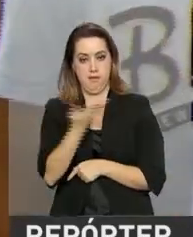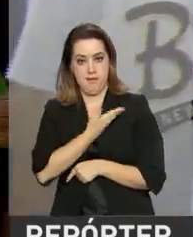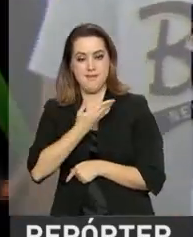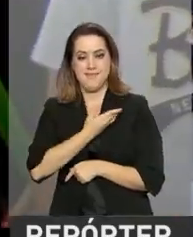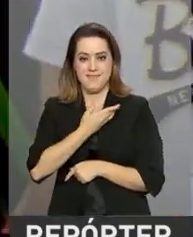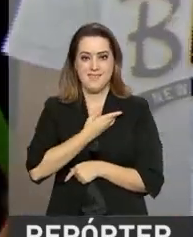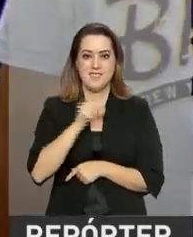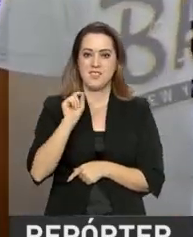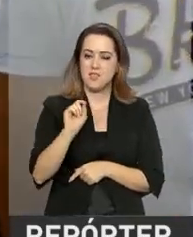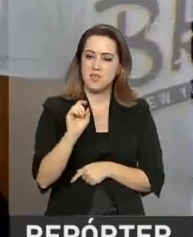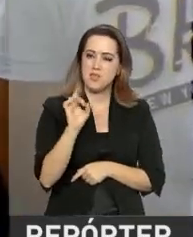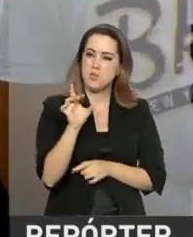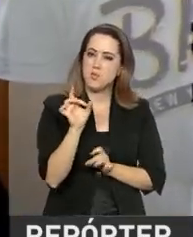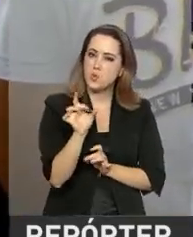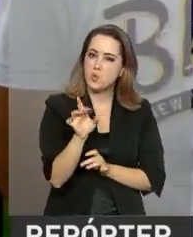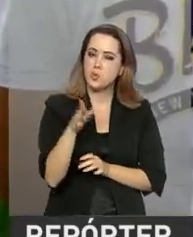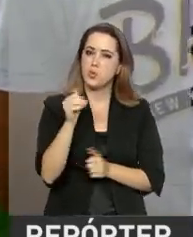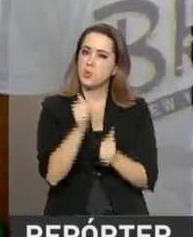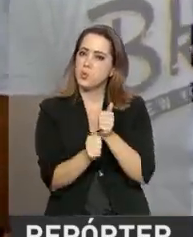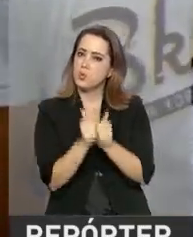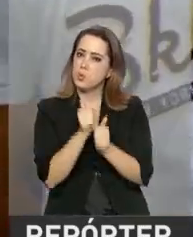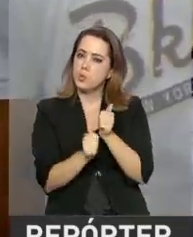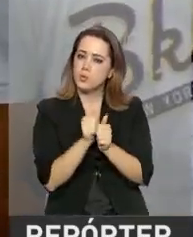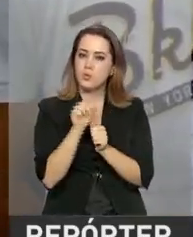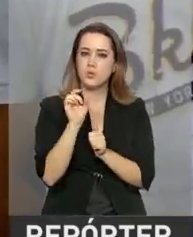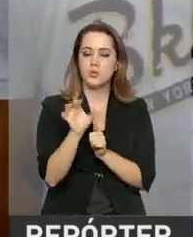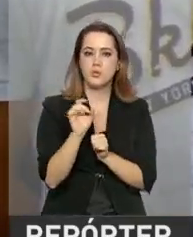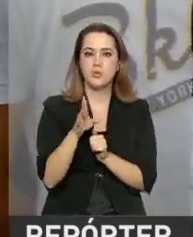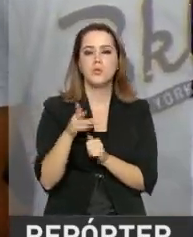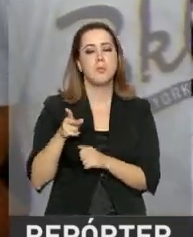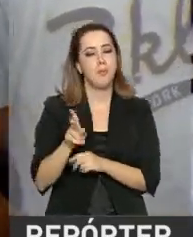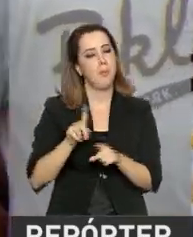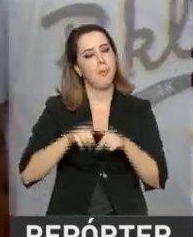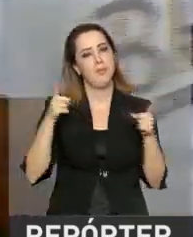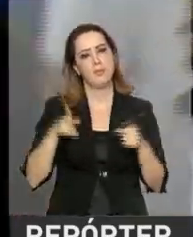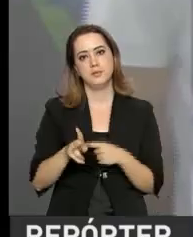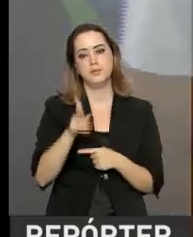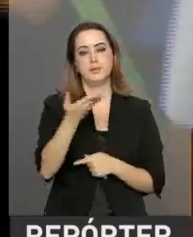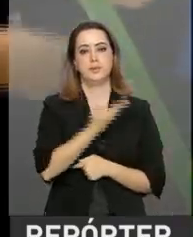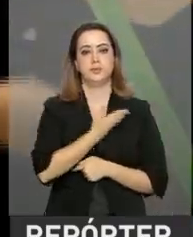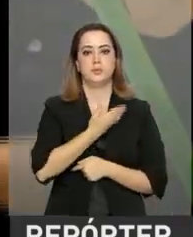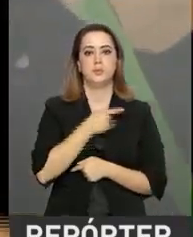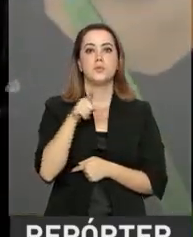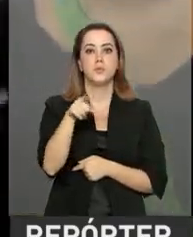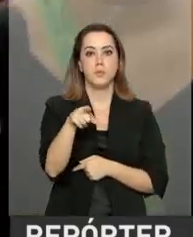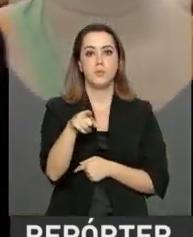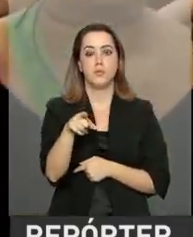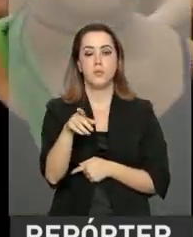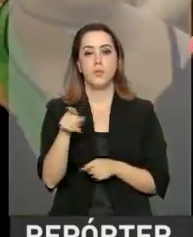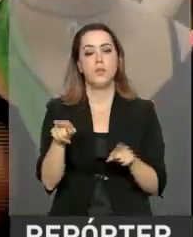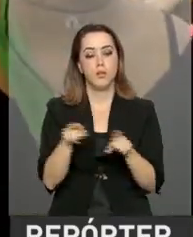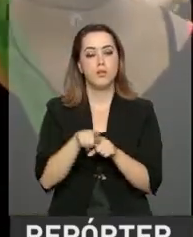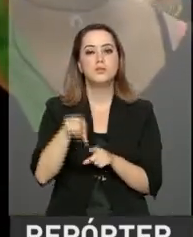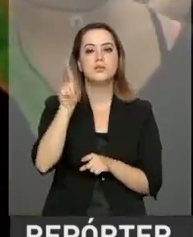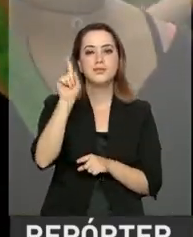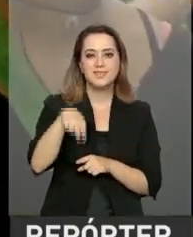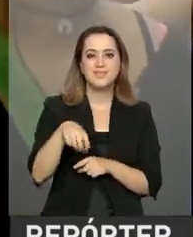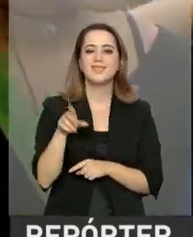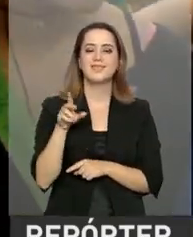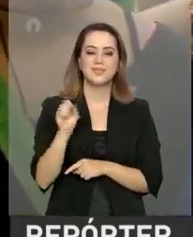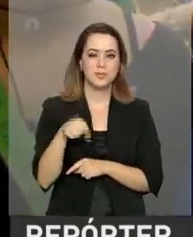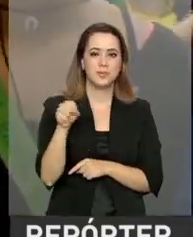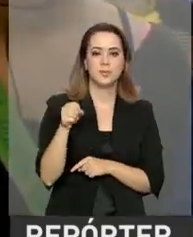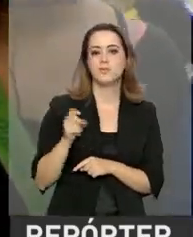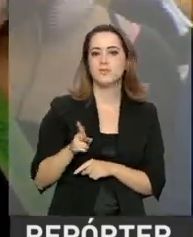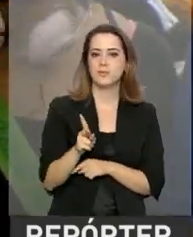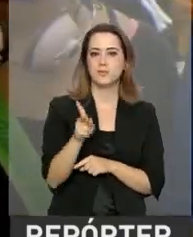no futebol, um pouco contrariados, mas sempre amigos. Brasileiros e argentinos, são amigos? São, com certeza. Não tem